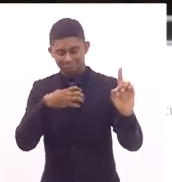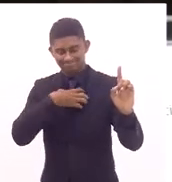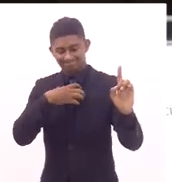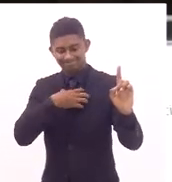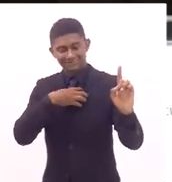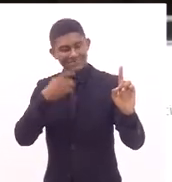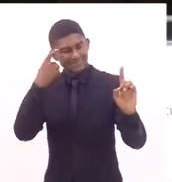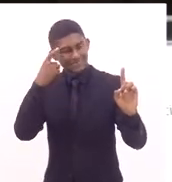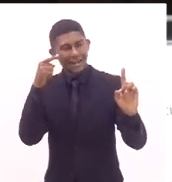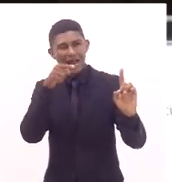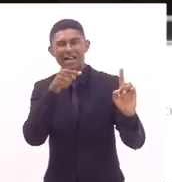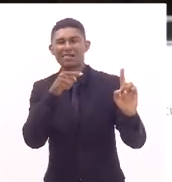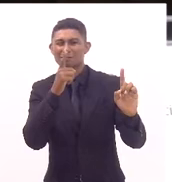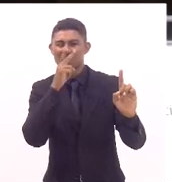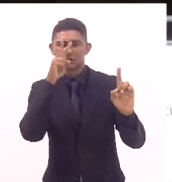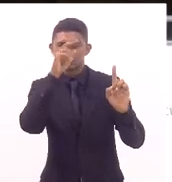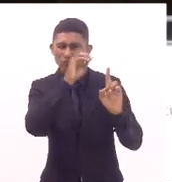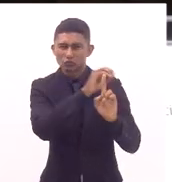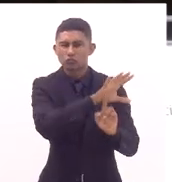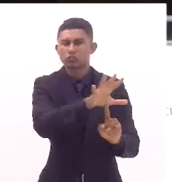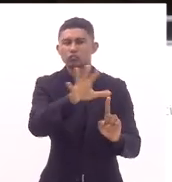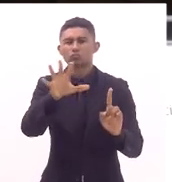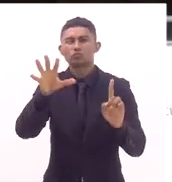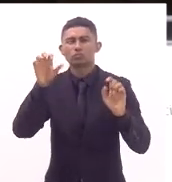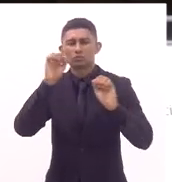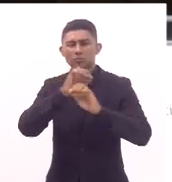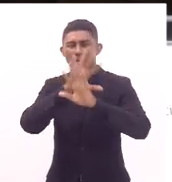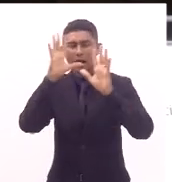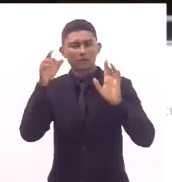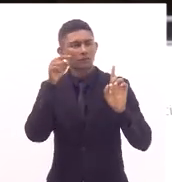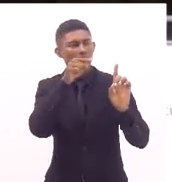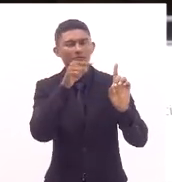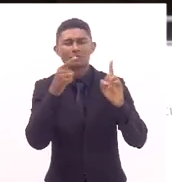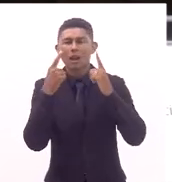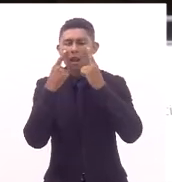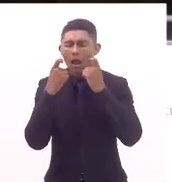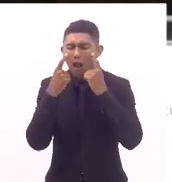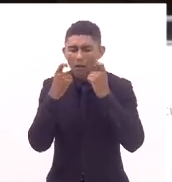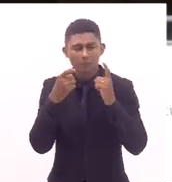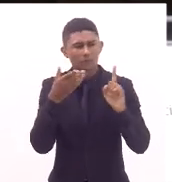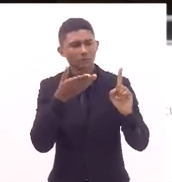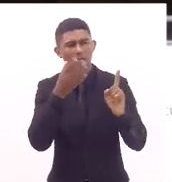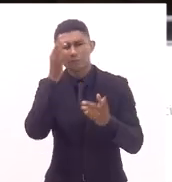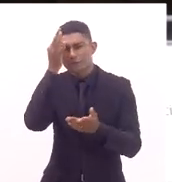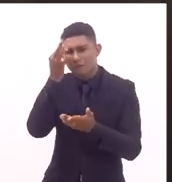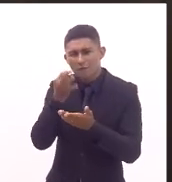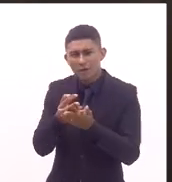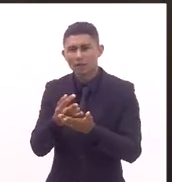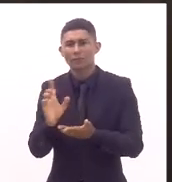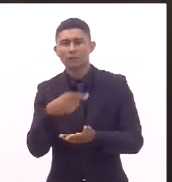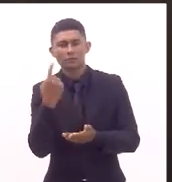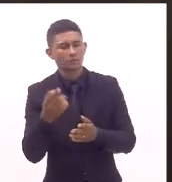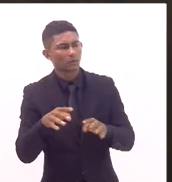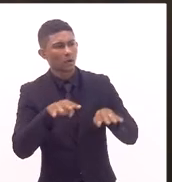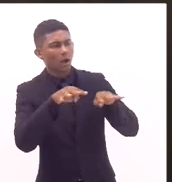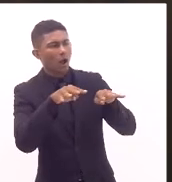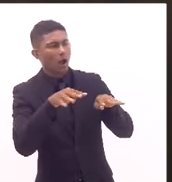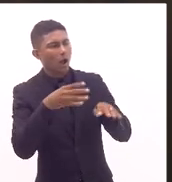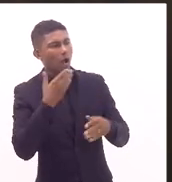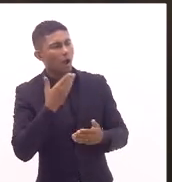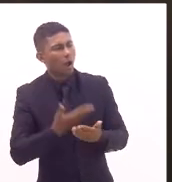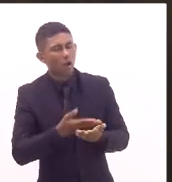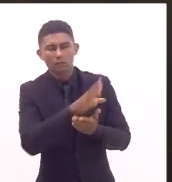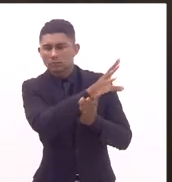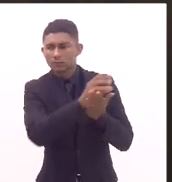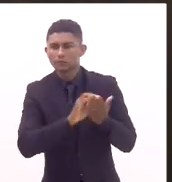que é a nosso farol incansável a tuas lágrimas ver né tua fé ela contagia todas nós assim e